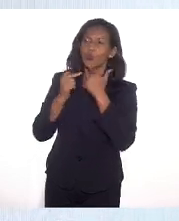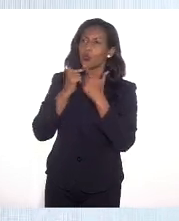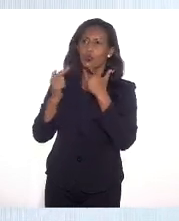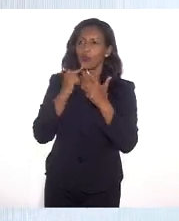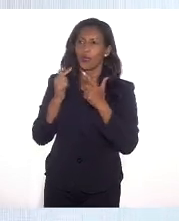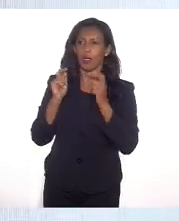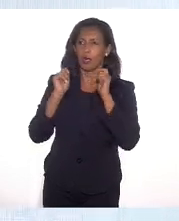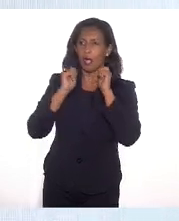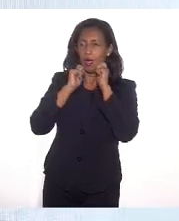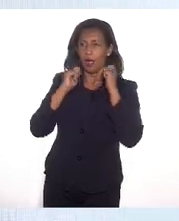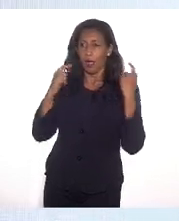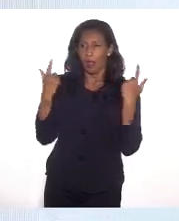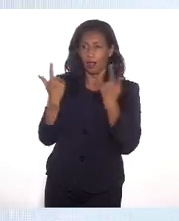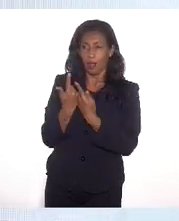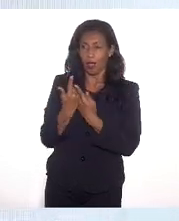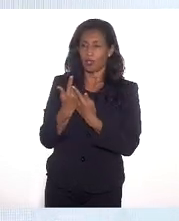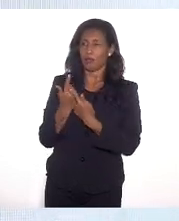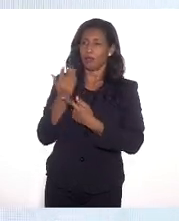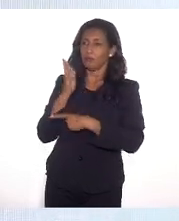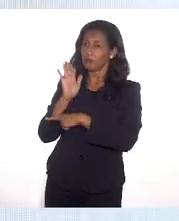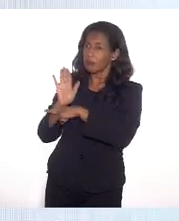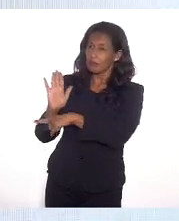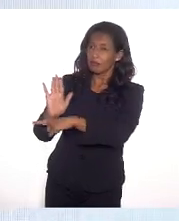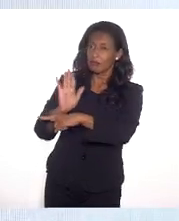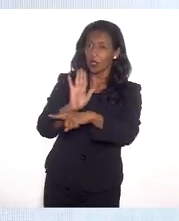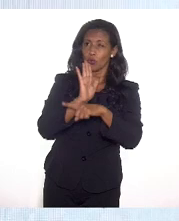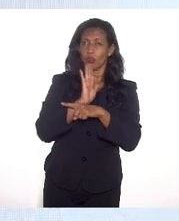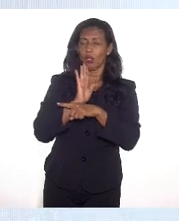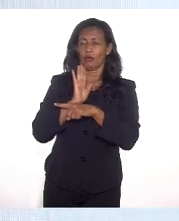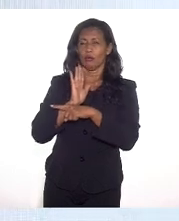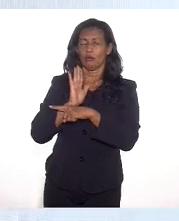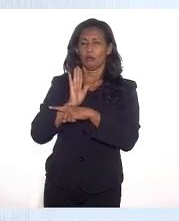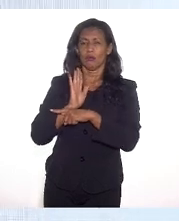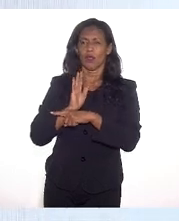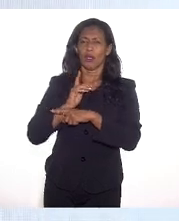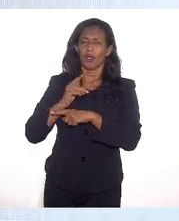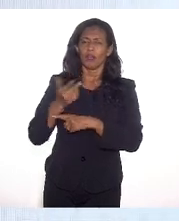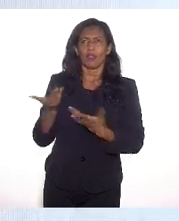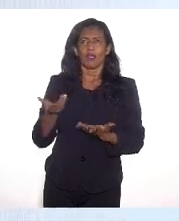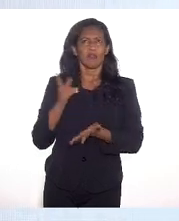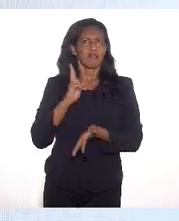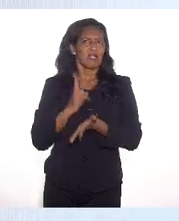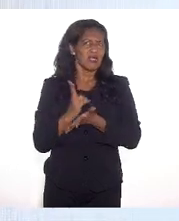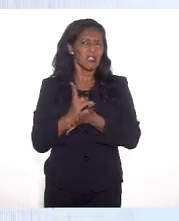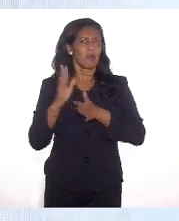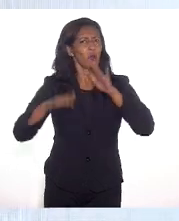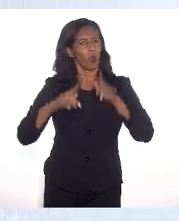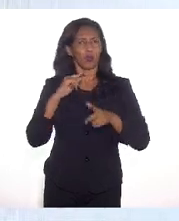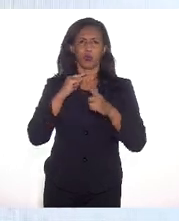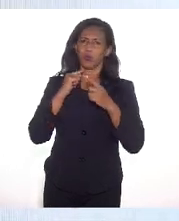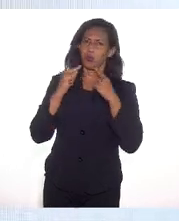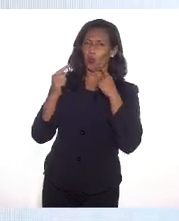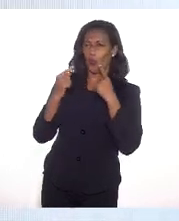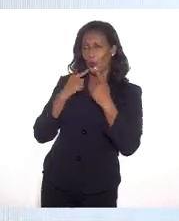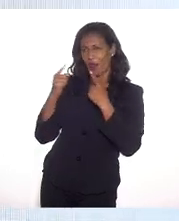Assembleia vai estar ajudando, vai estar contribuindo, muitas das vezes com críticas, com...